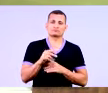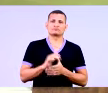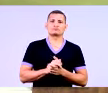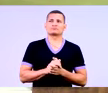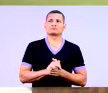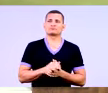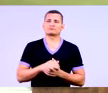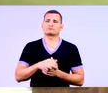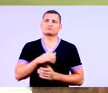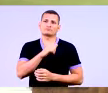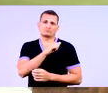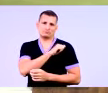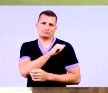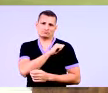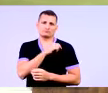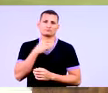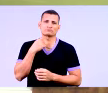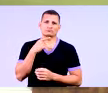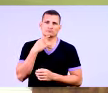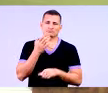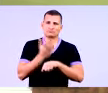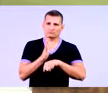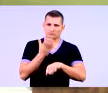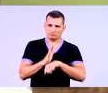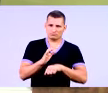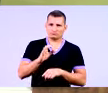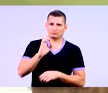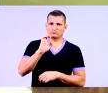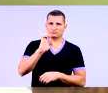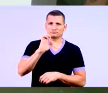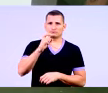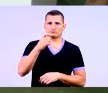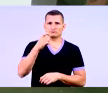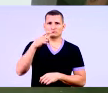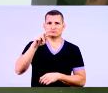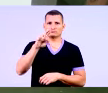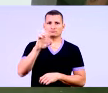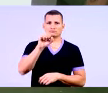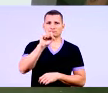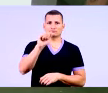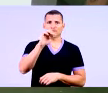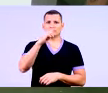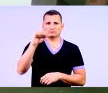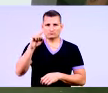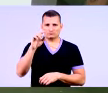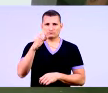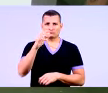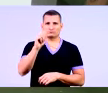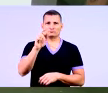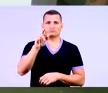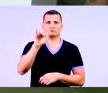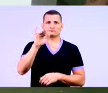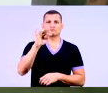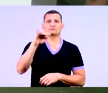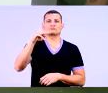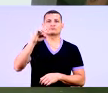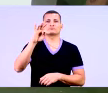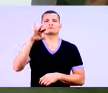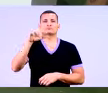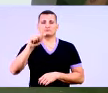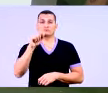dúvida sobre a atividade de expressões arte médica que a gente passou lá no fórum então seria bom a gente dá um explicado dá uma